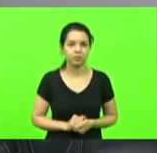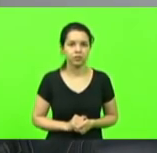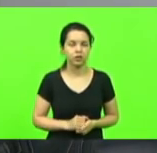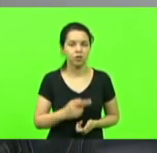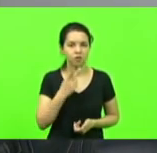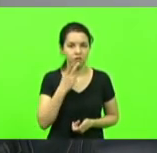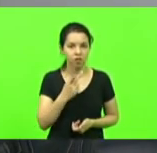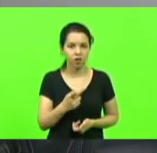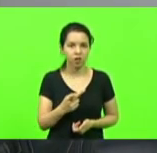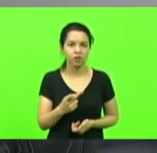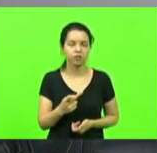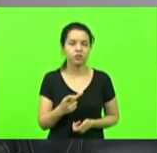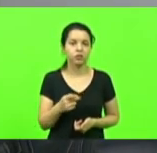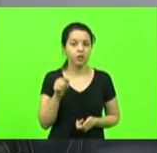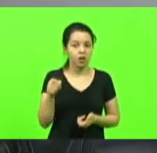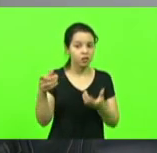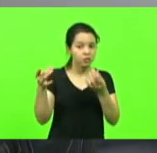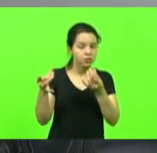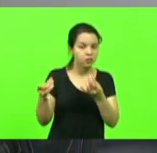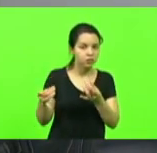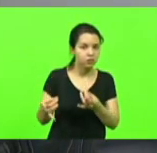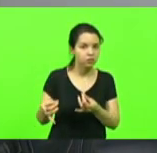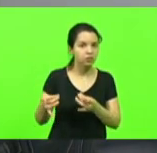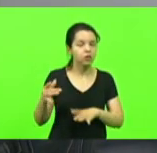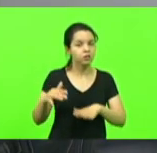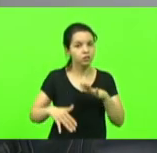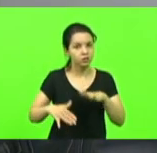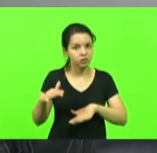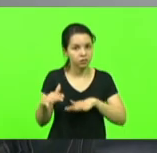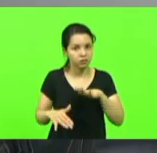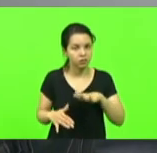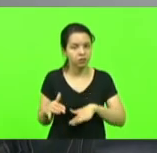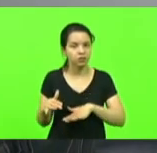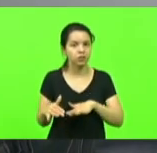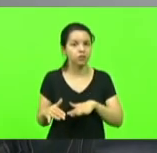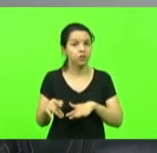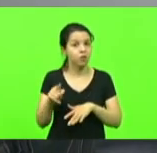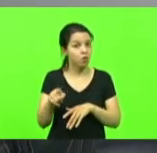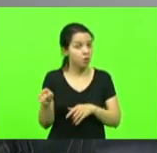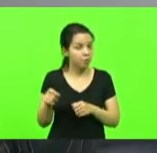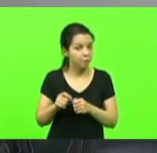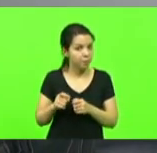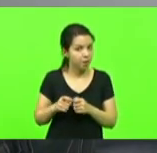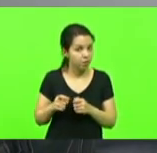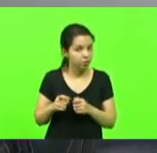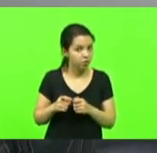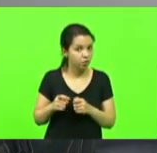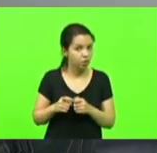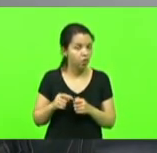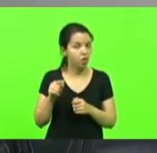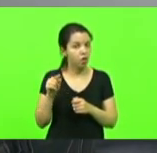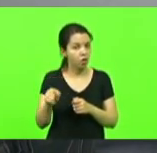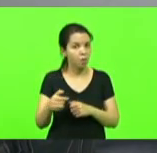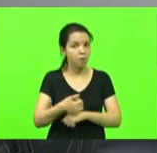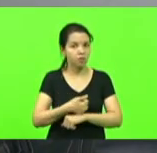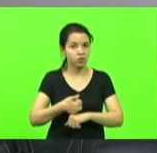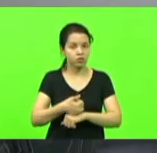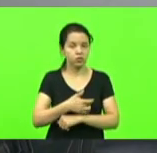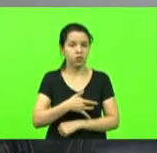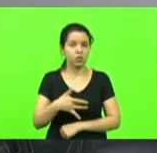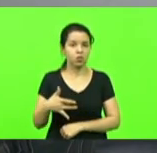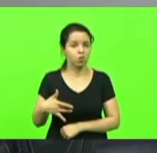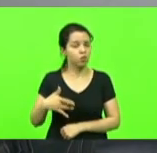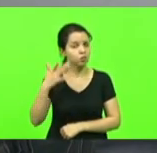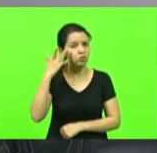nessas especialidades, muitas vezes, os médicos, os profissionais de saúde não sabem até